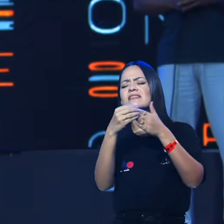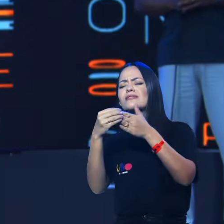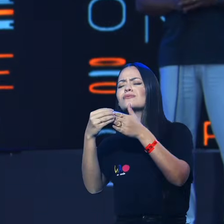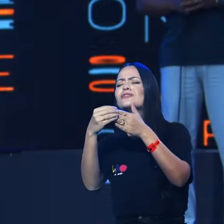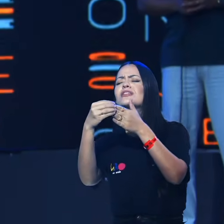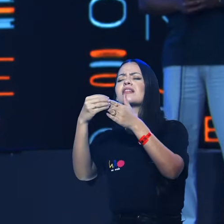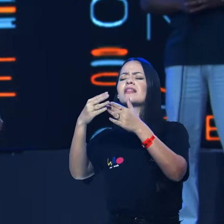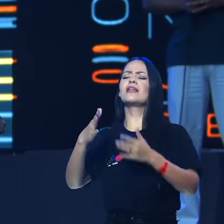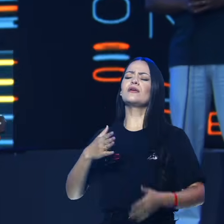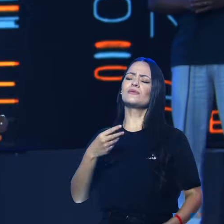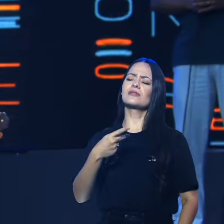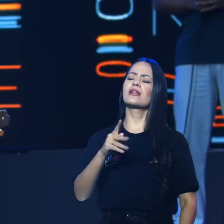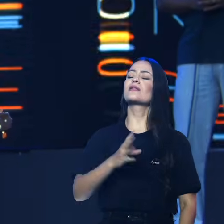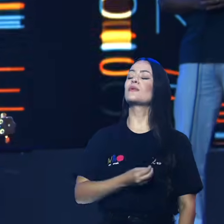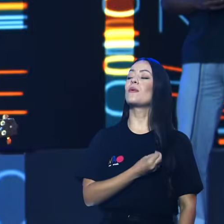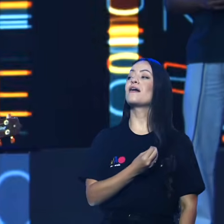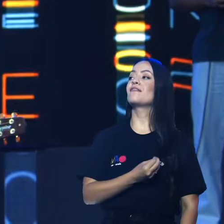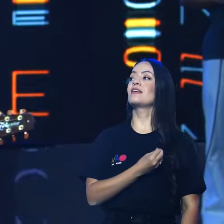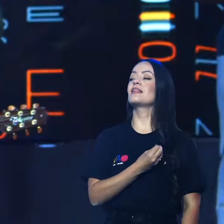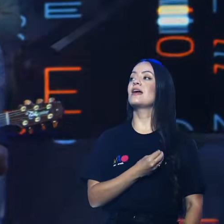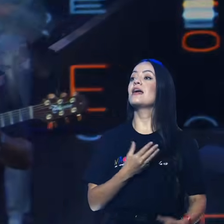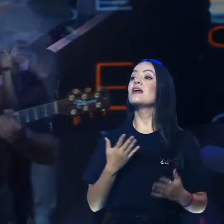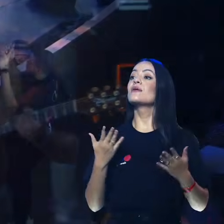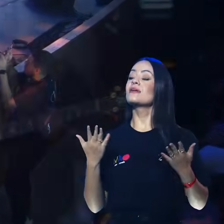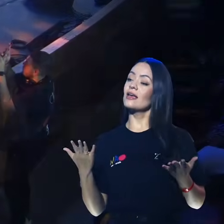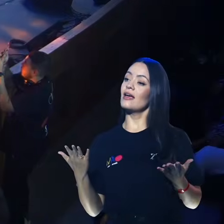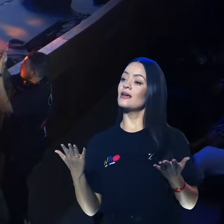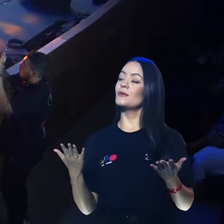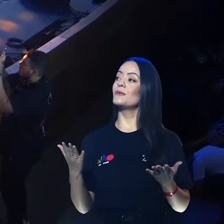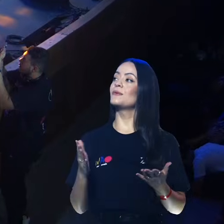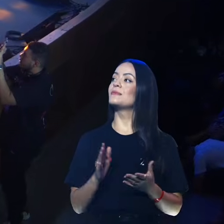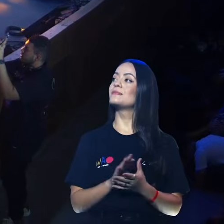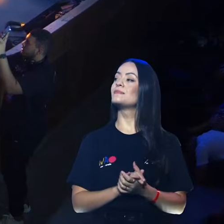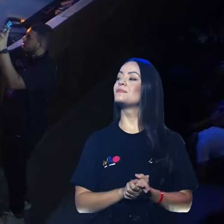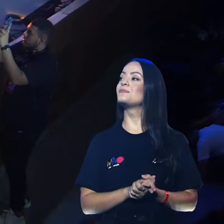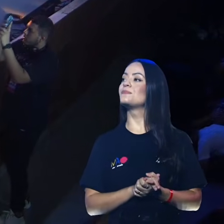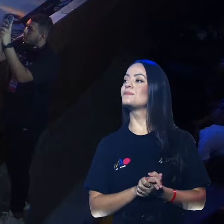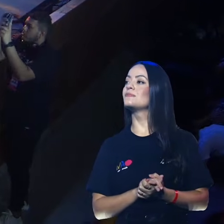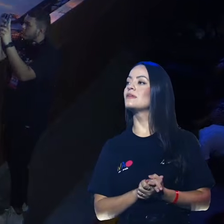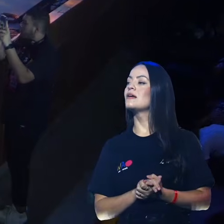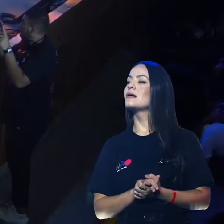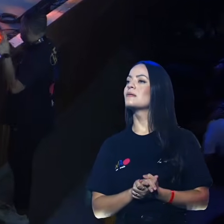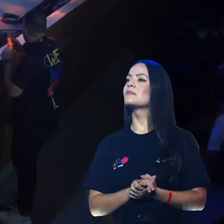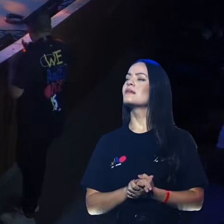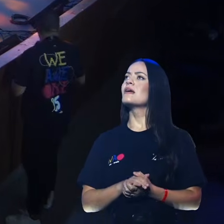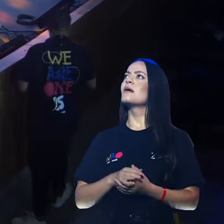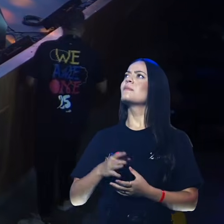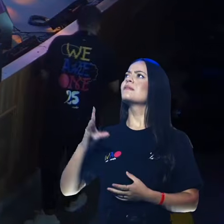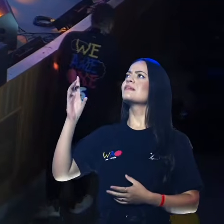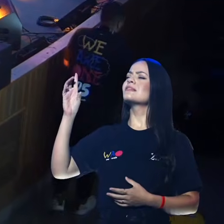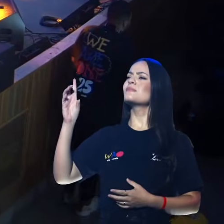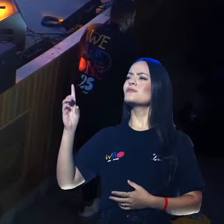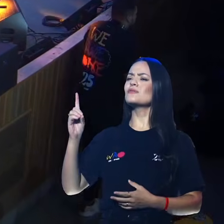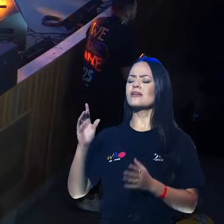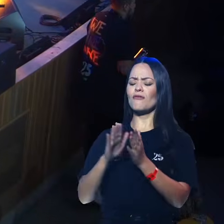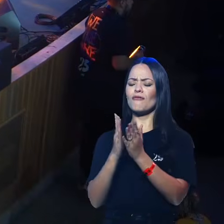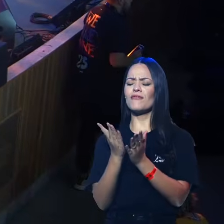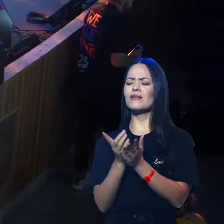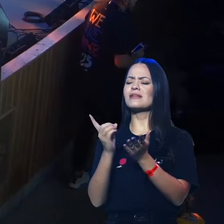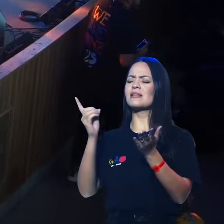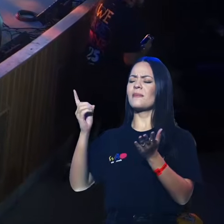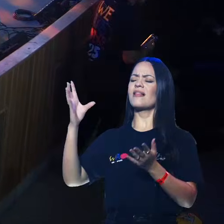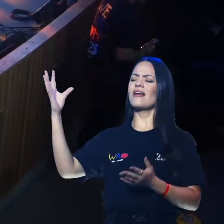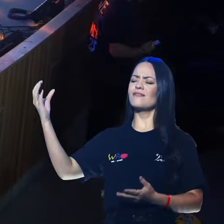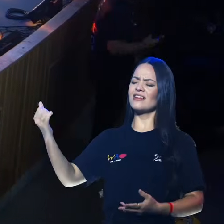Amém? Eu quero dar a oportunidade para aqueles que ouviram essa palavra hoje. Estão